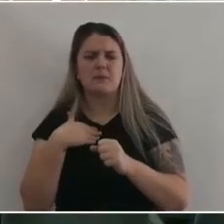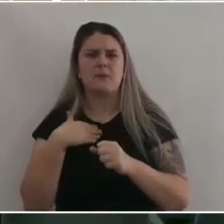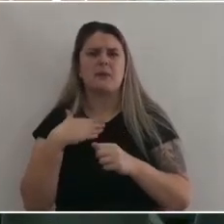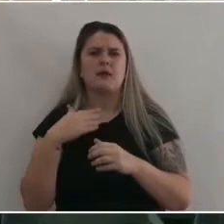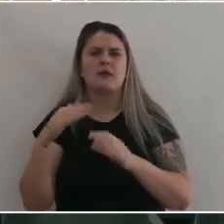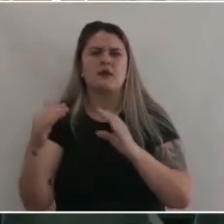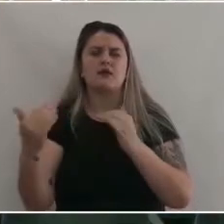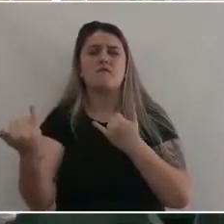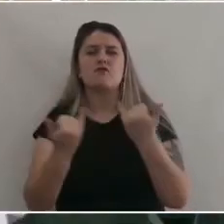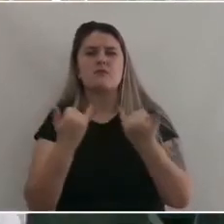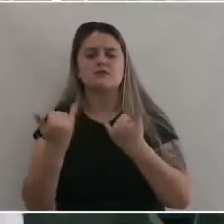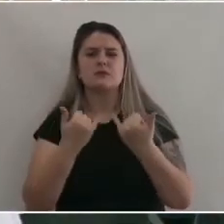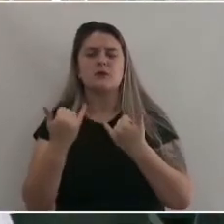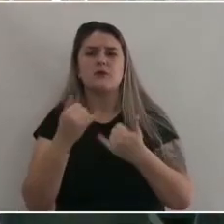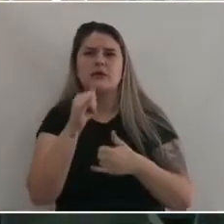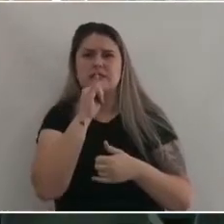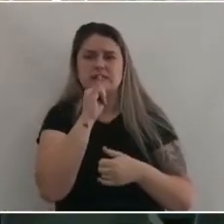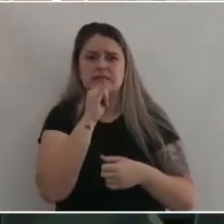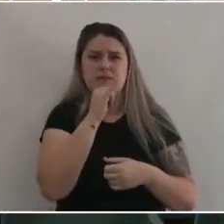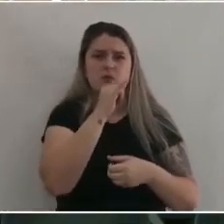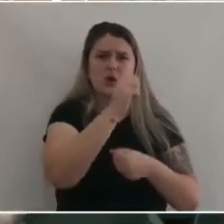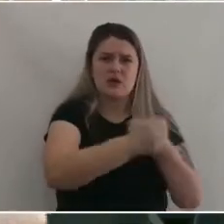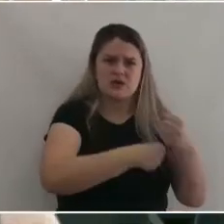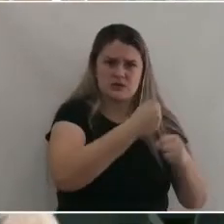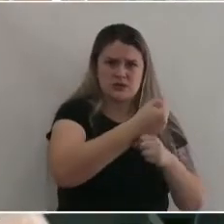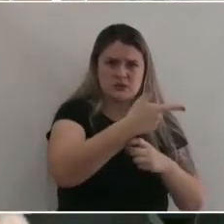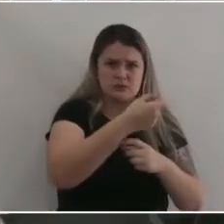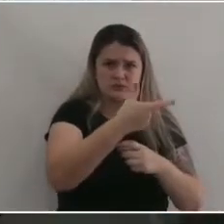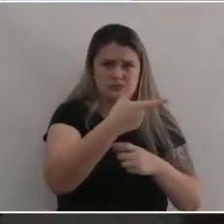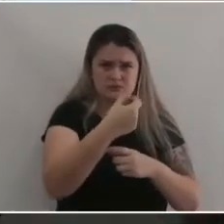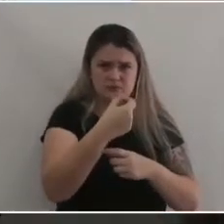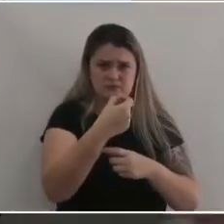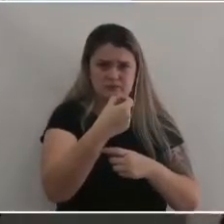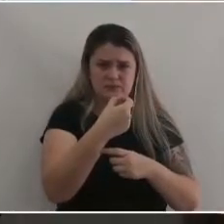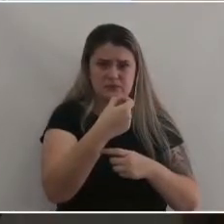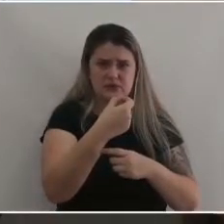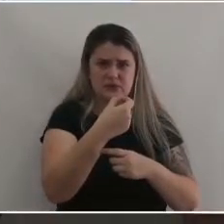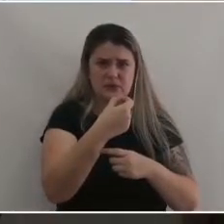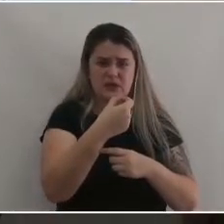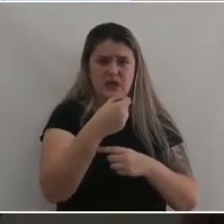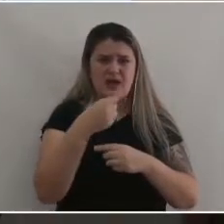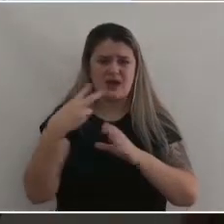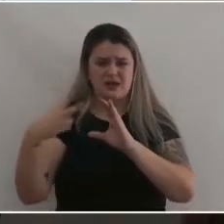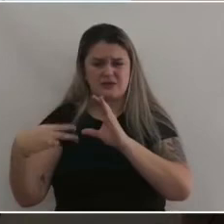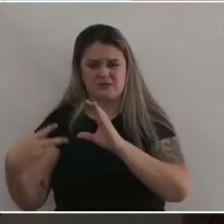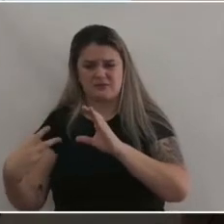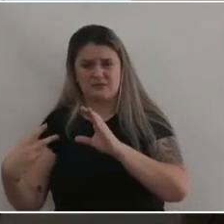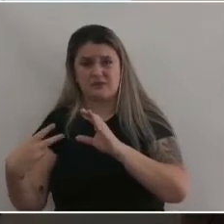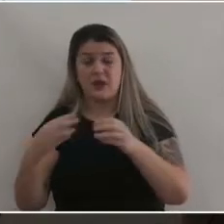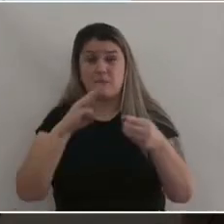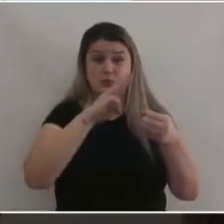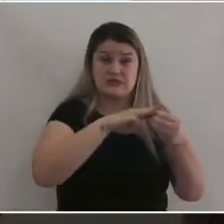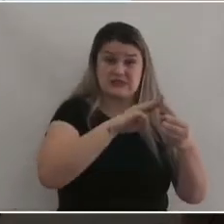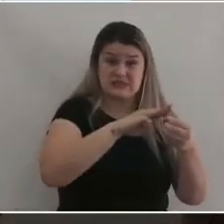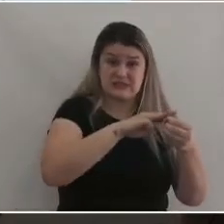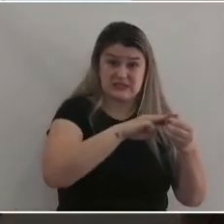ali, por exemplo, vamos pegar 2020, né? O repasse do